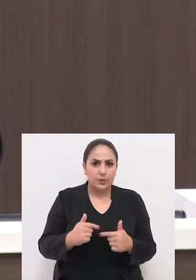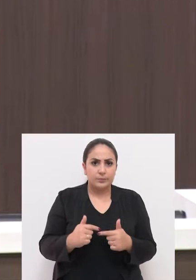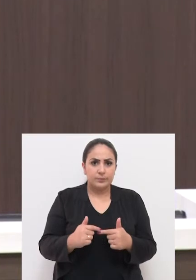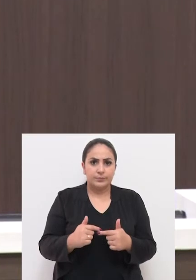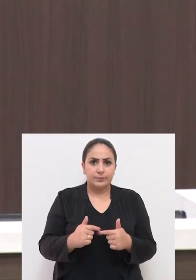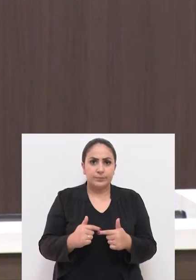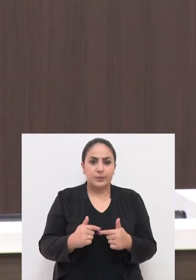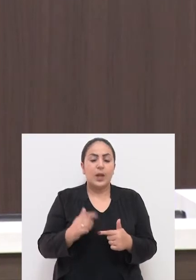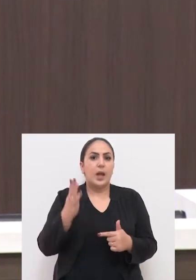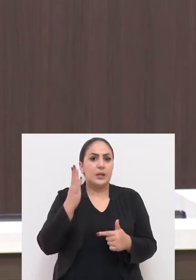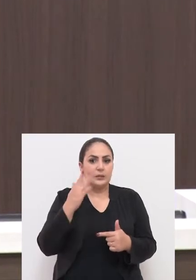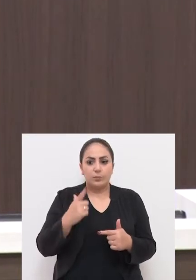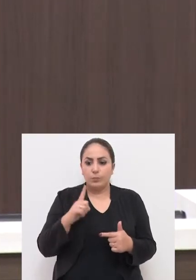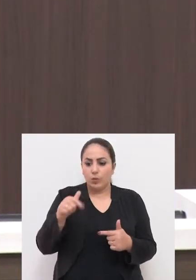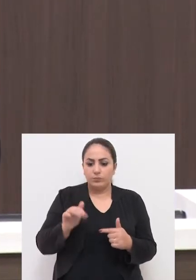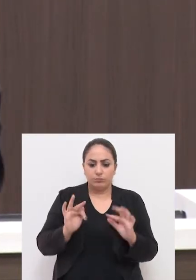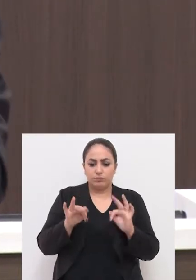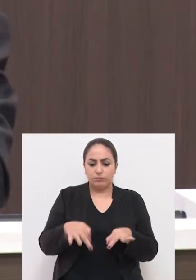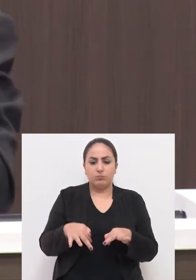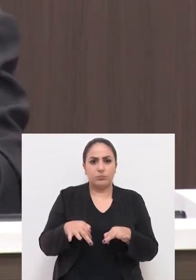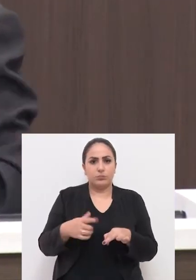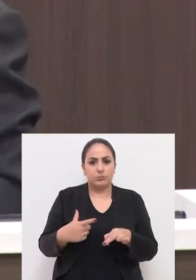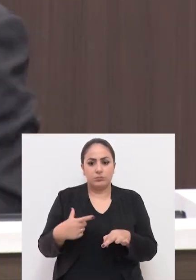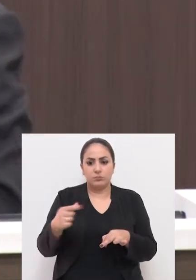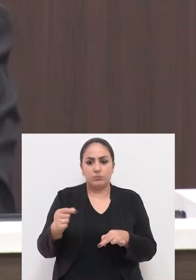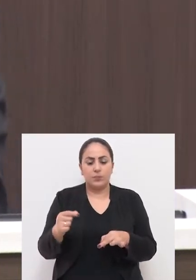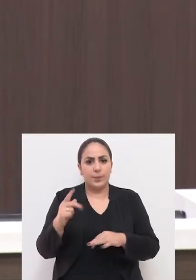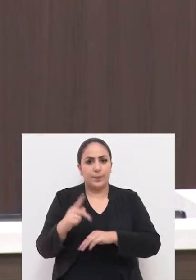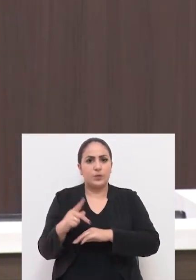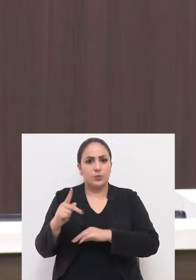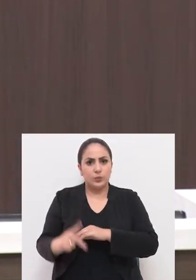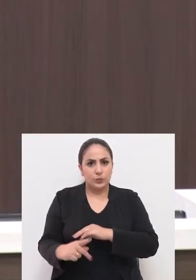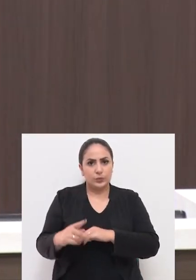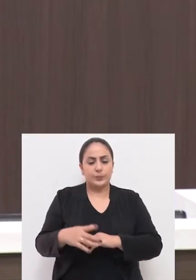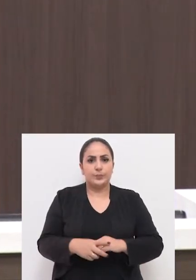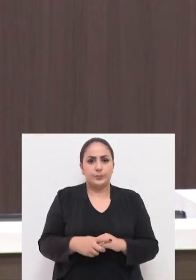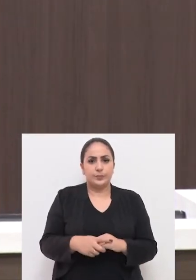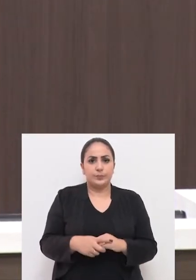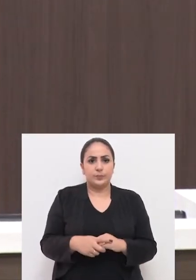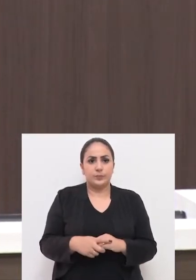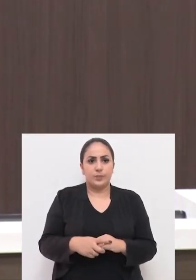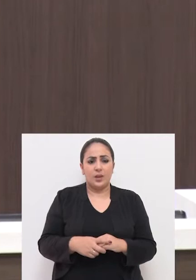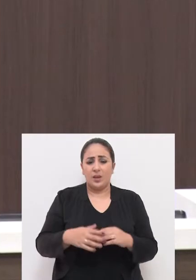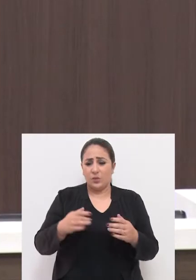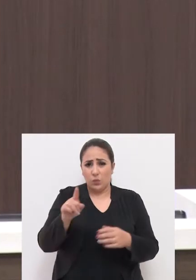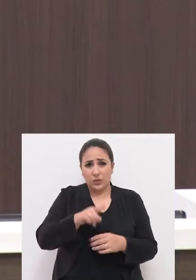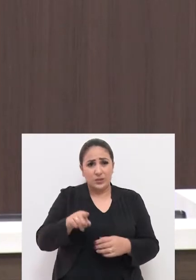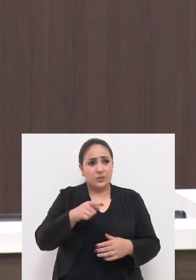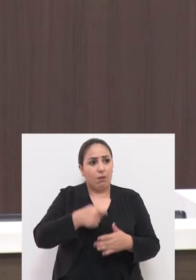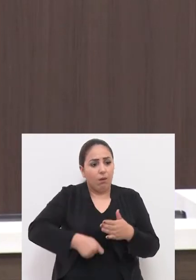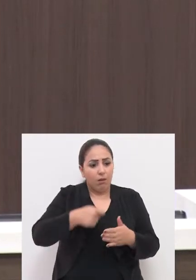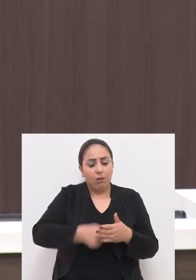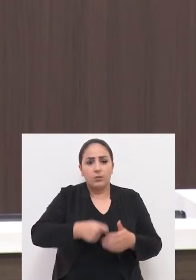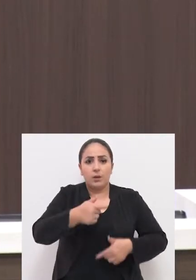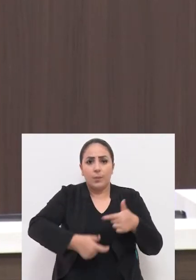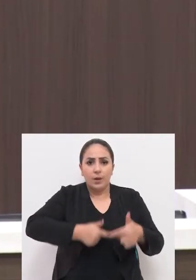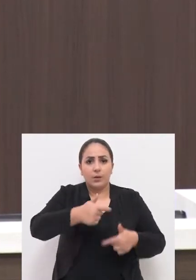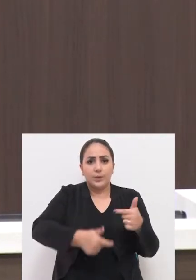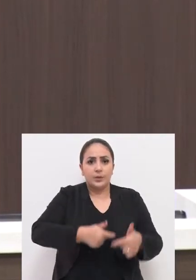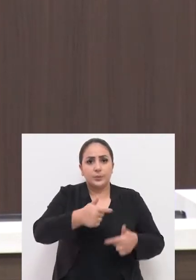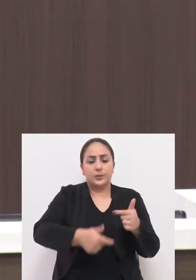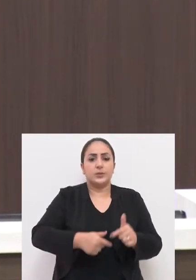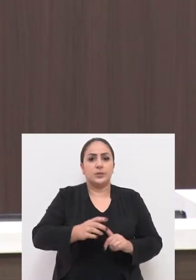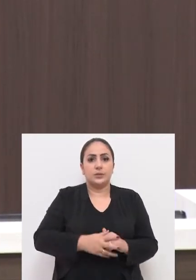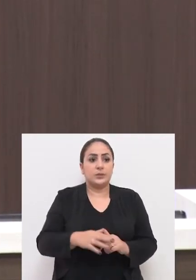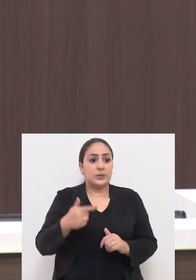de vocês, que saem aqui de Passo Fundo, que deixam vocês